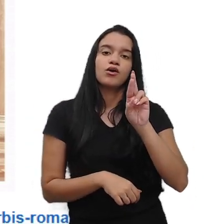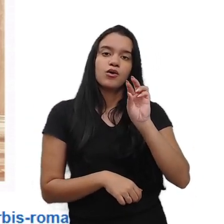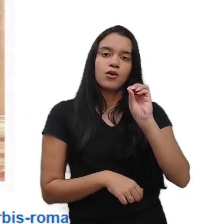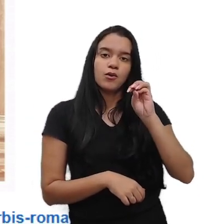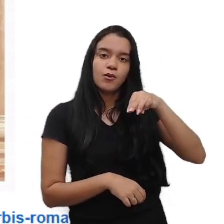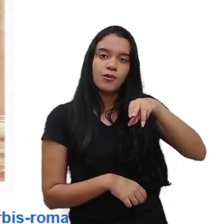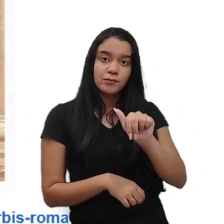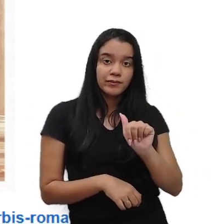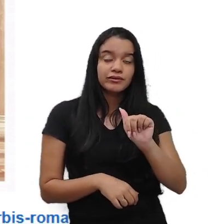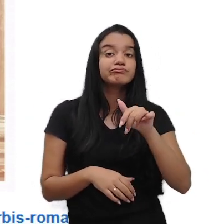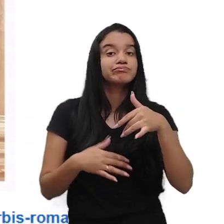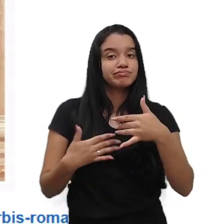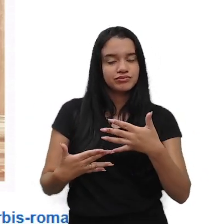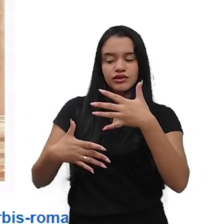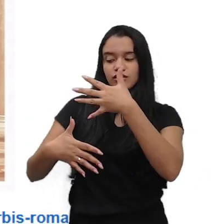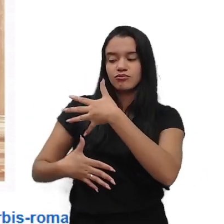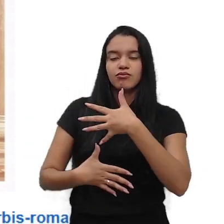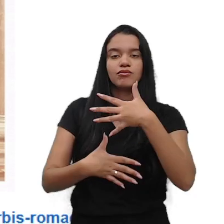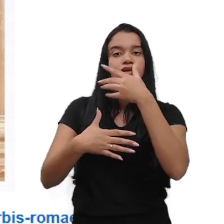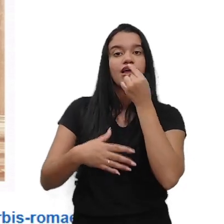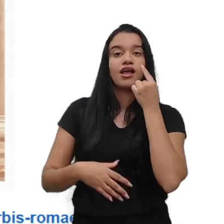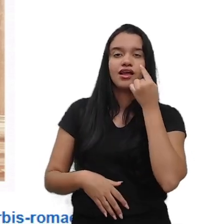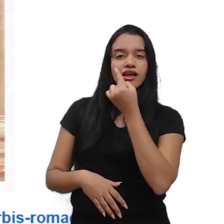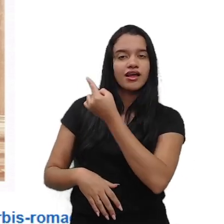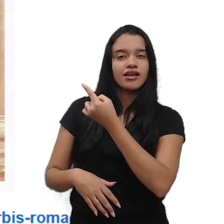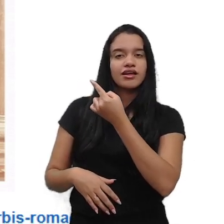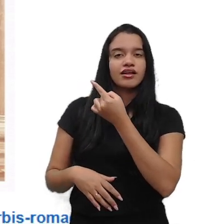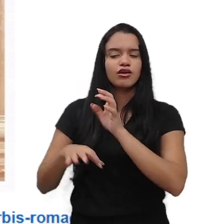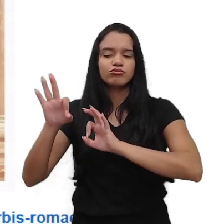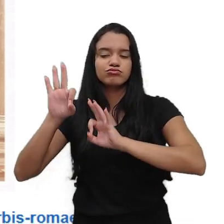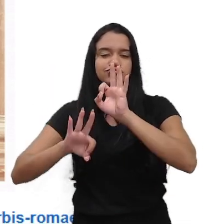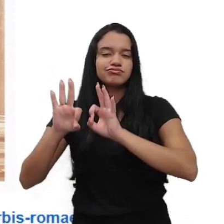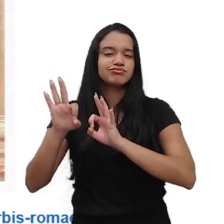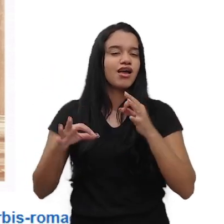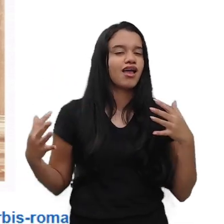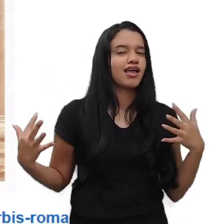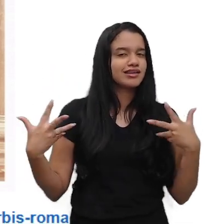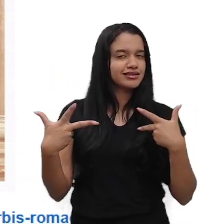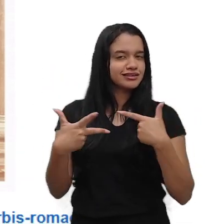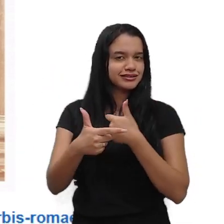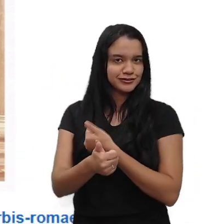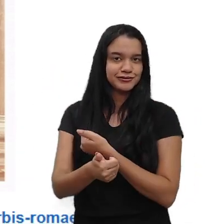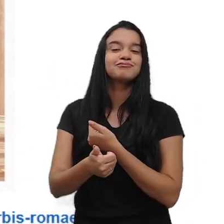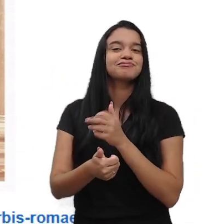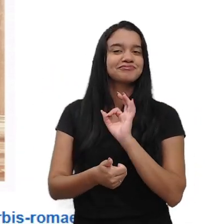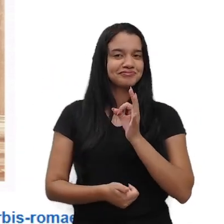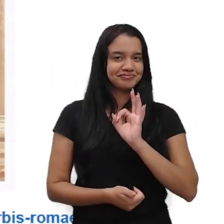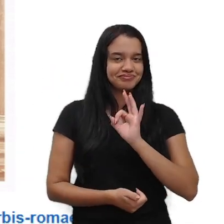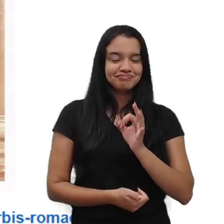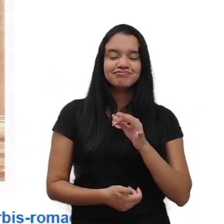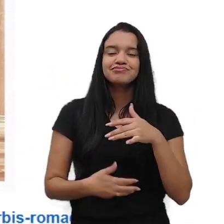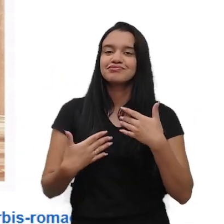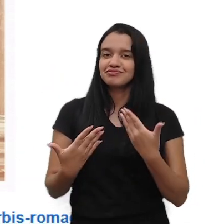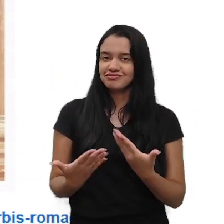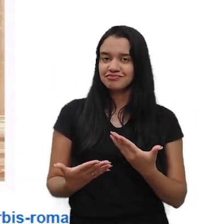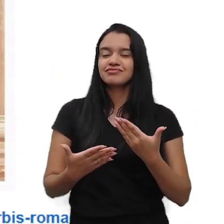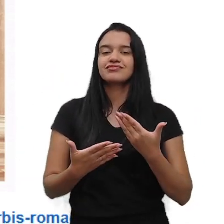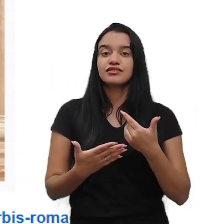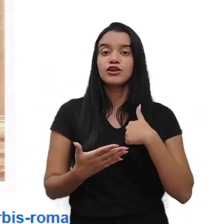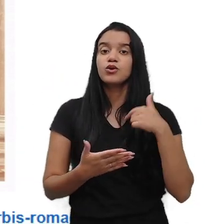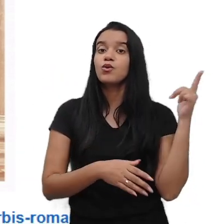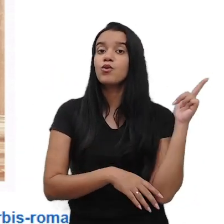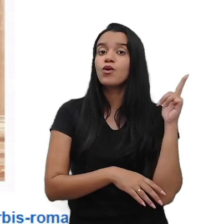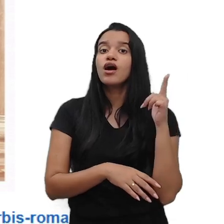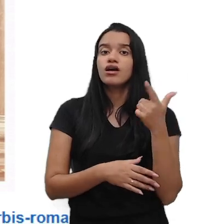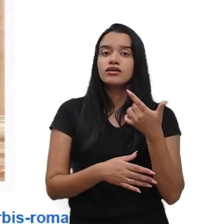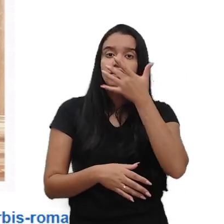essa planta fazia parte da decoração. Vocês vejam que era uma coisa incrível, fantástica, né? Já nessa época, eles conseguiam